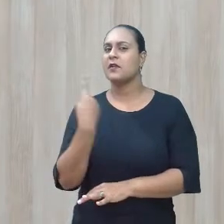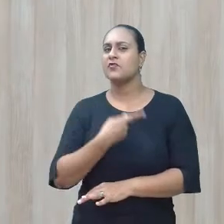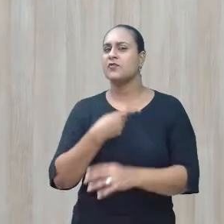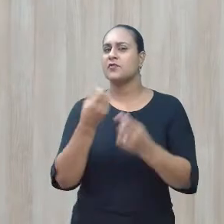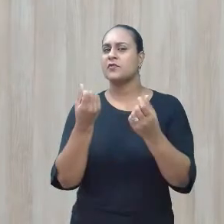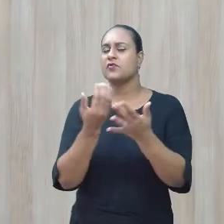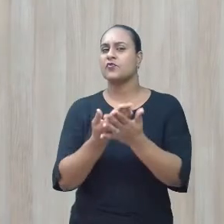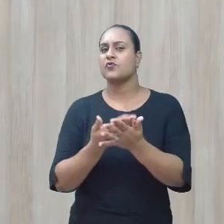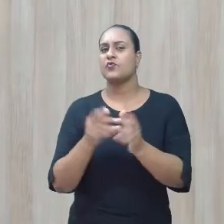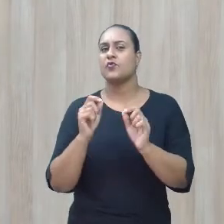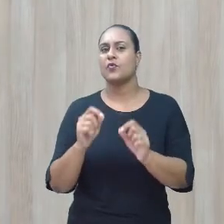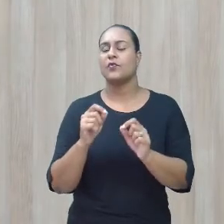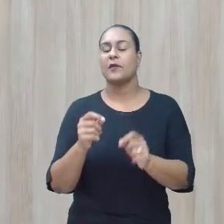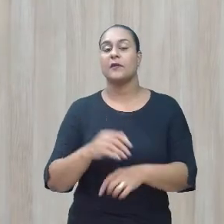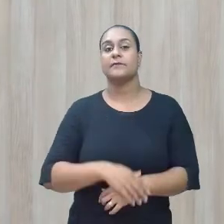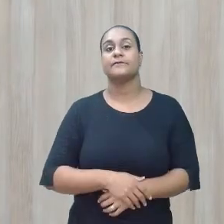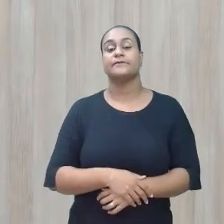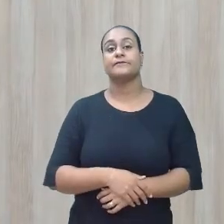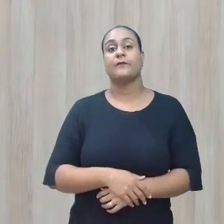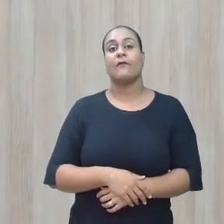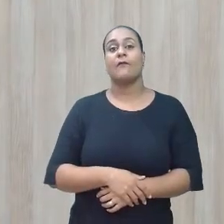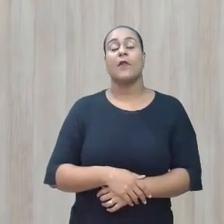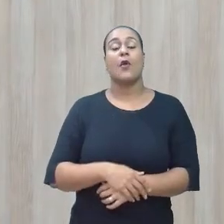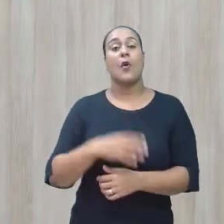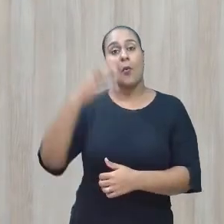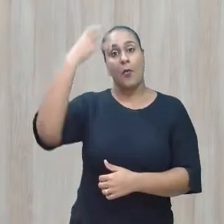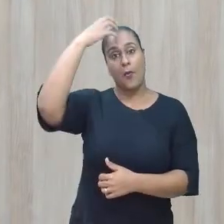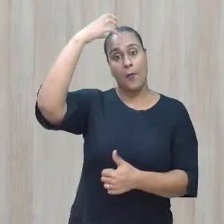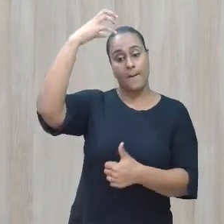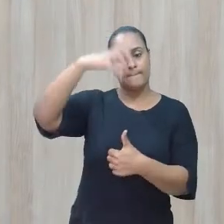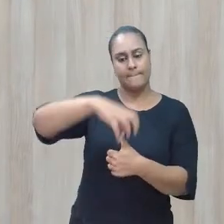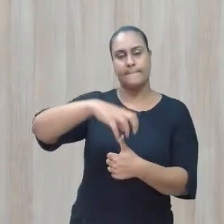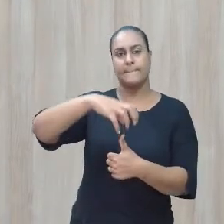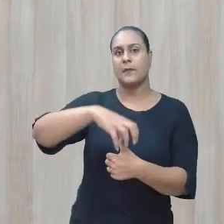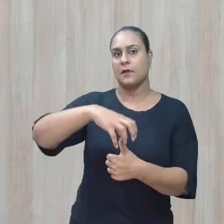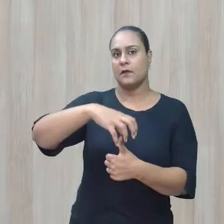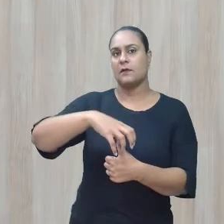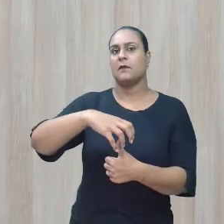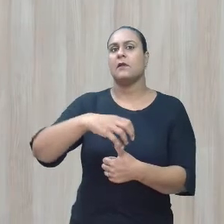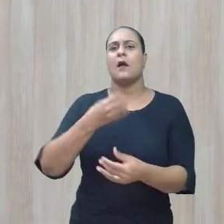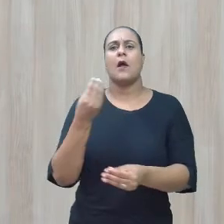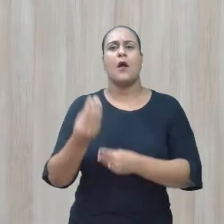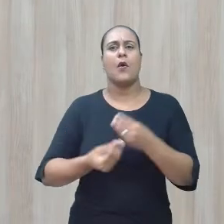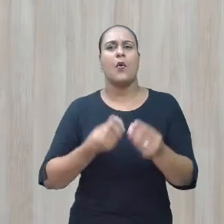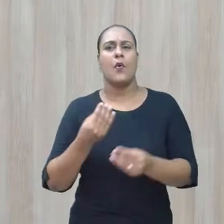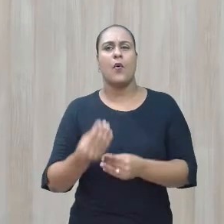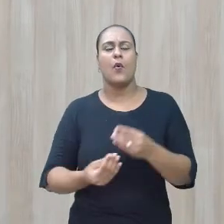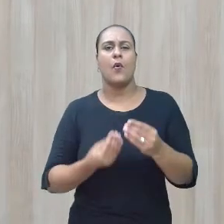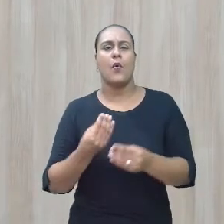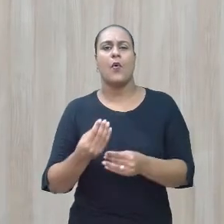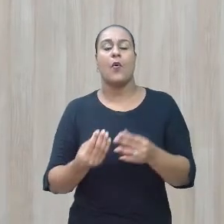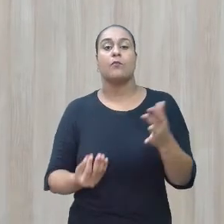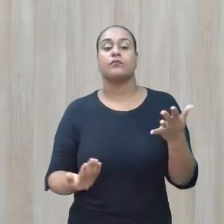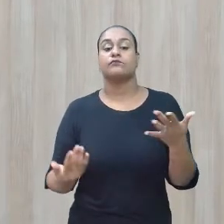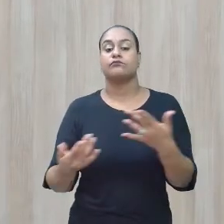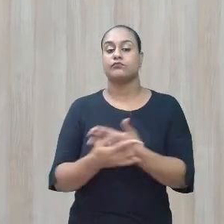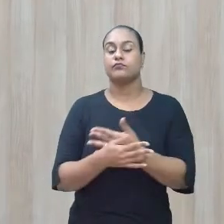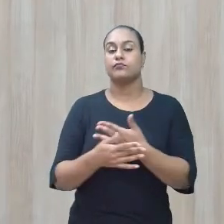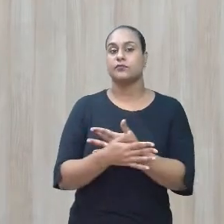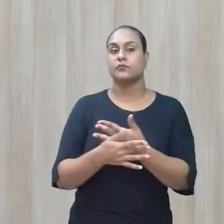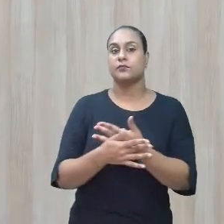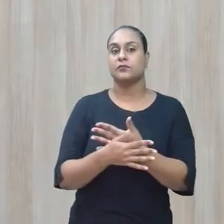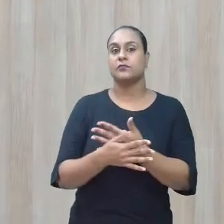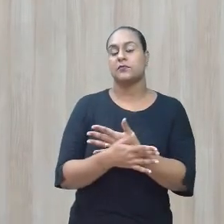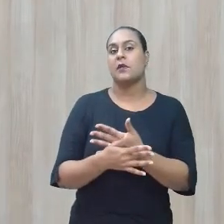primeiro reinado, né? Enfim, como é que sucedeu ali o processo de construção do Estado brasileiro. A gente vai